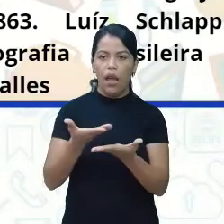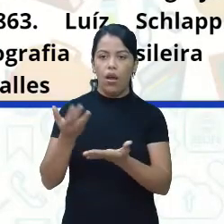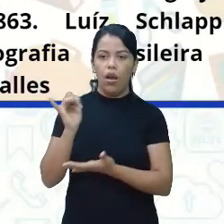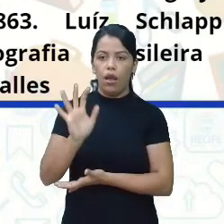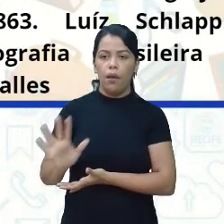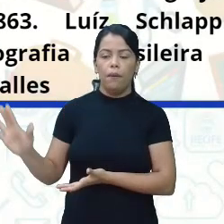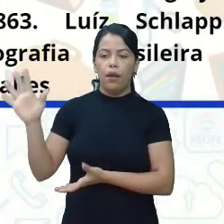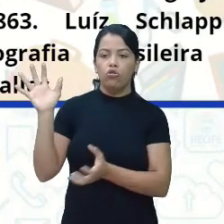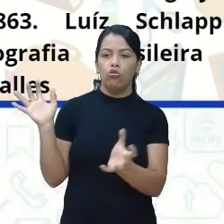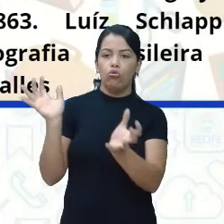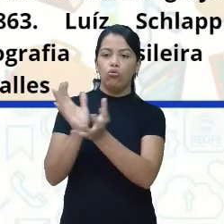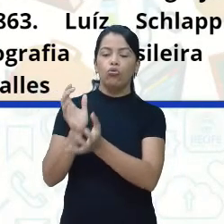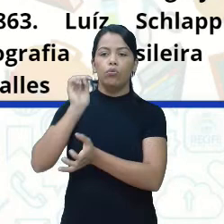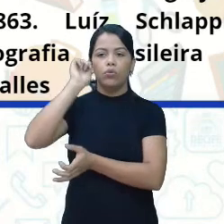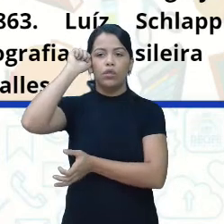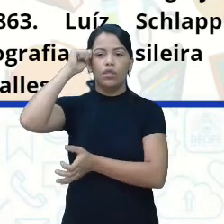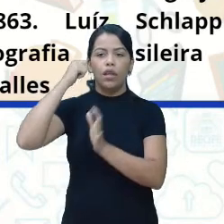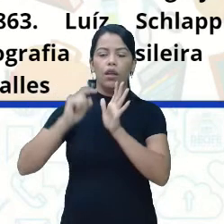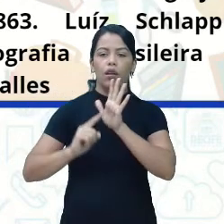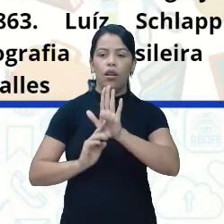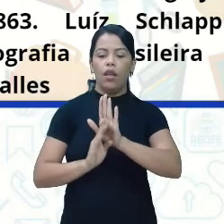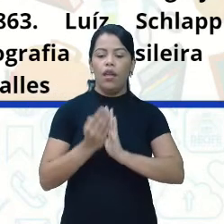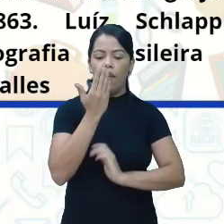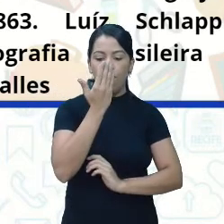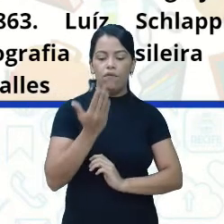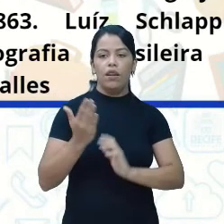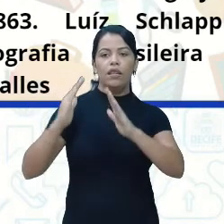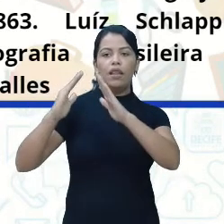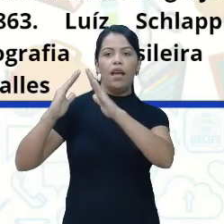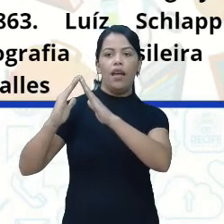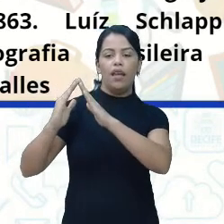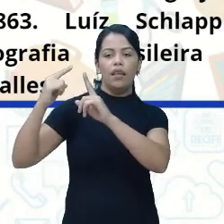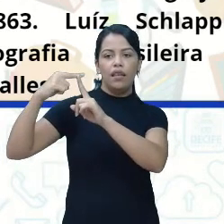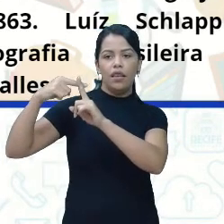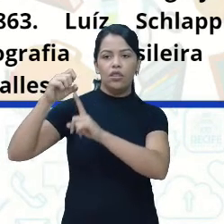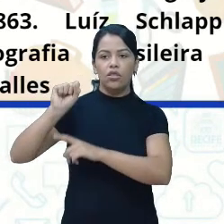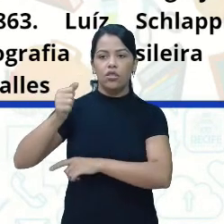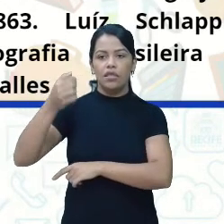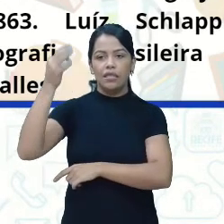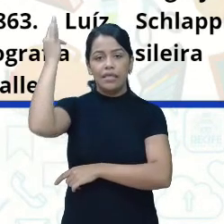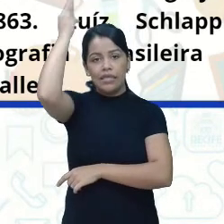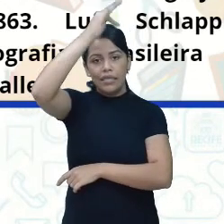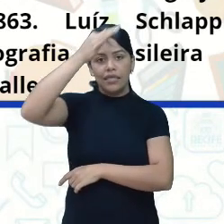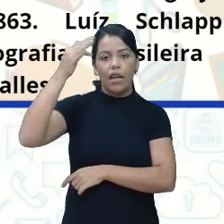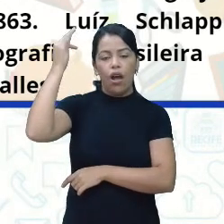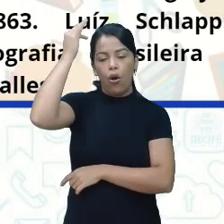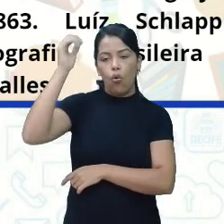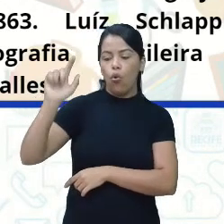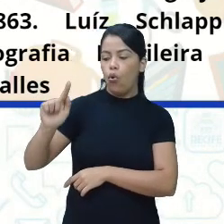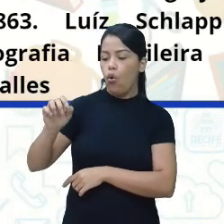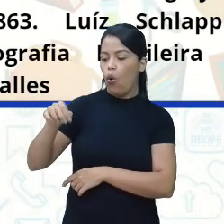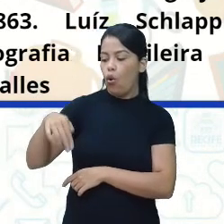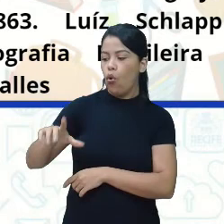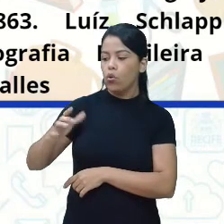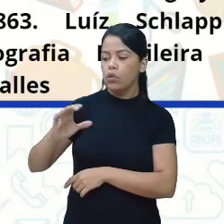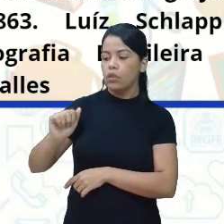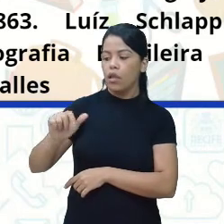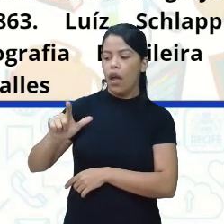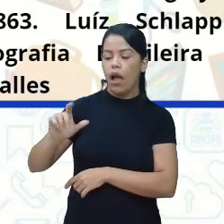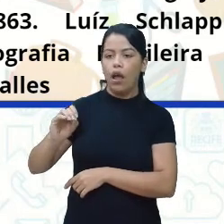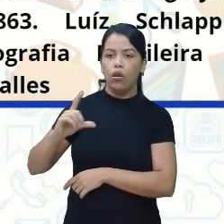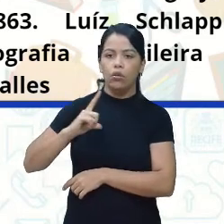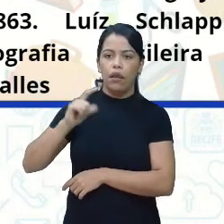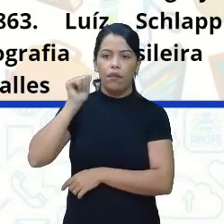de negros em frente à igreja de São Gonçalo. Não é? Então, a gente tem aí uma mulher negra escravizada e tantas